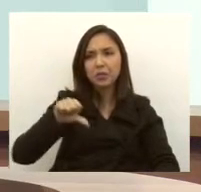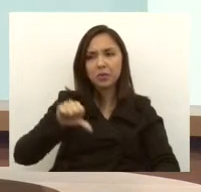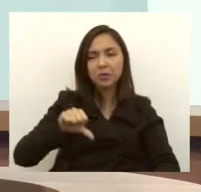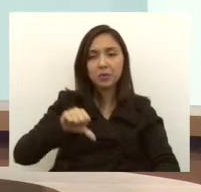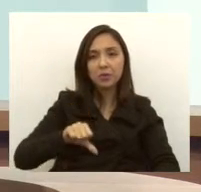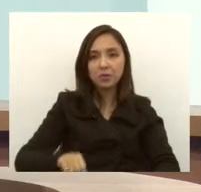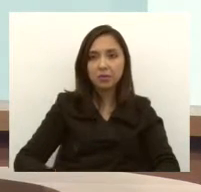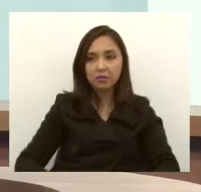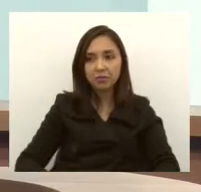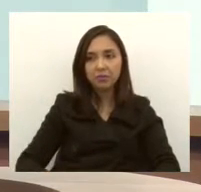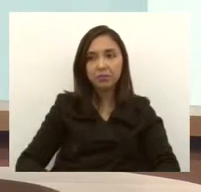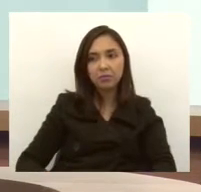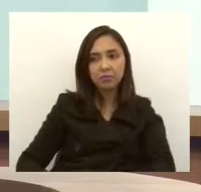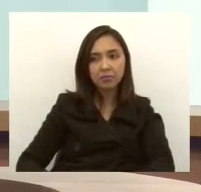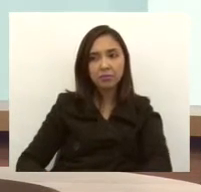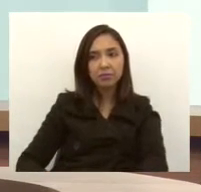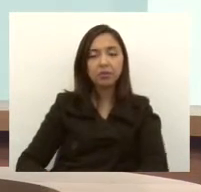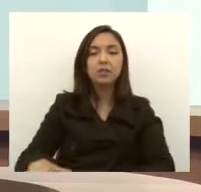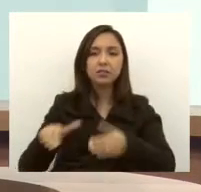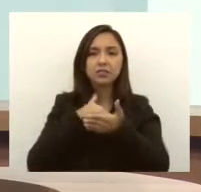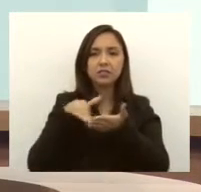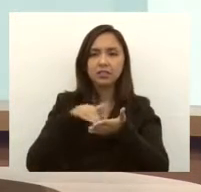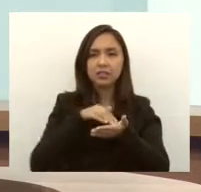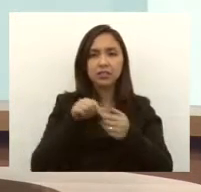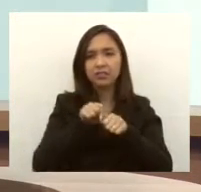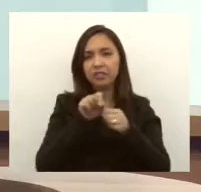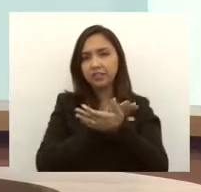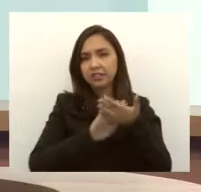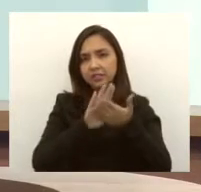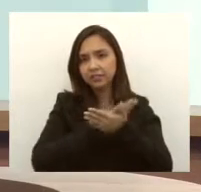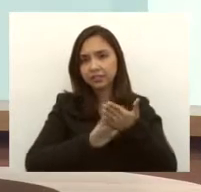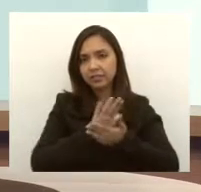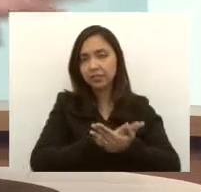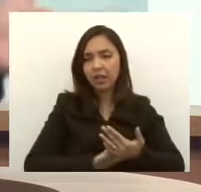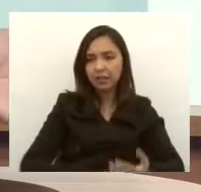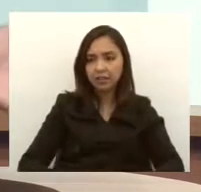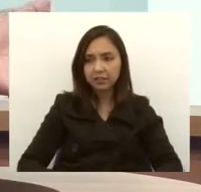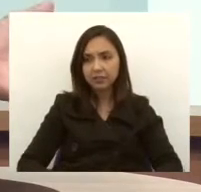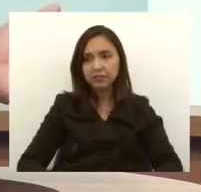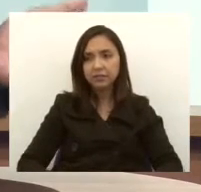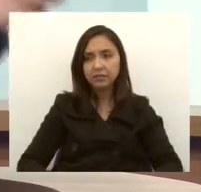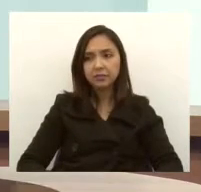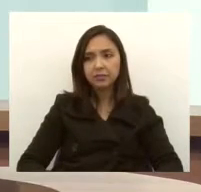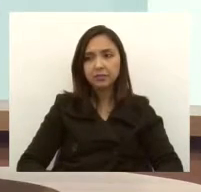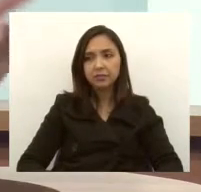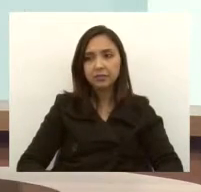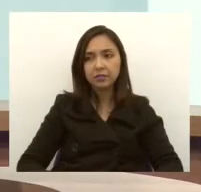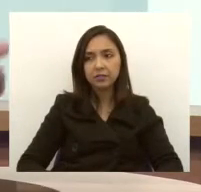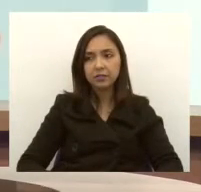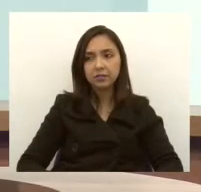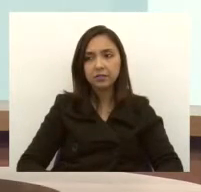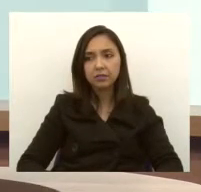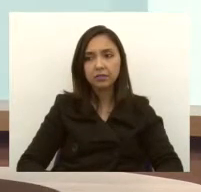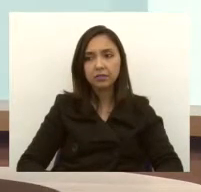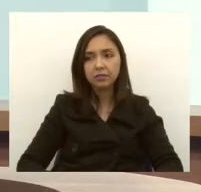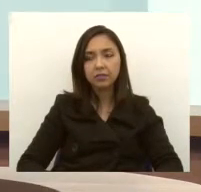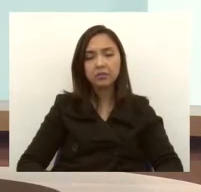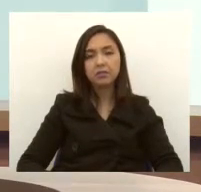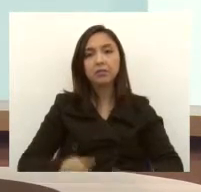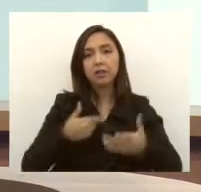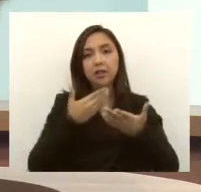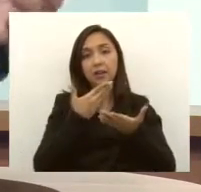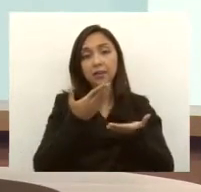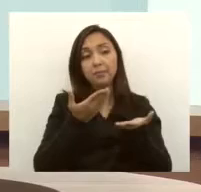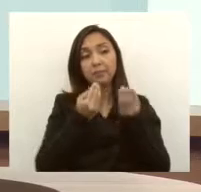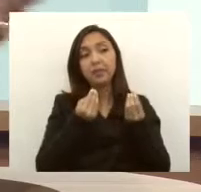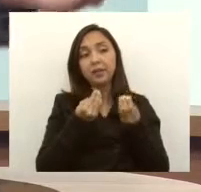aí. A Secretaria que não serve para nada, não tem poder para nada, é só para despachar requerimento, deveria acabar com aquilo ali.